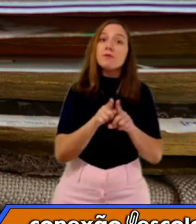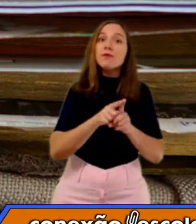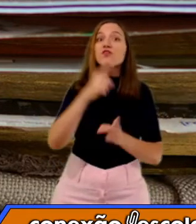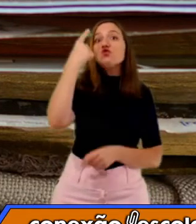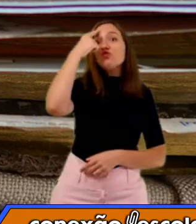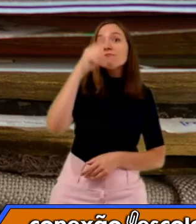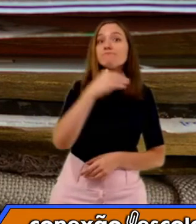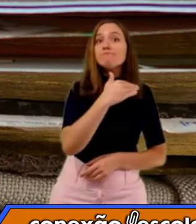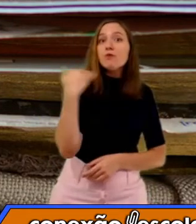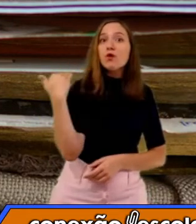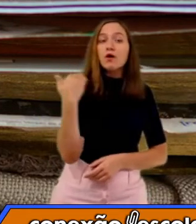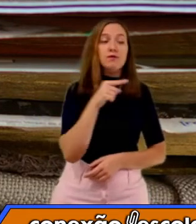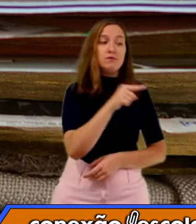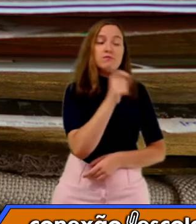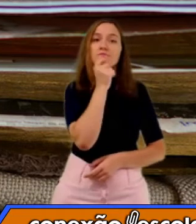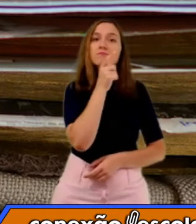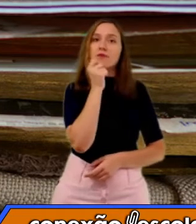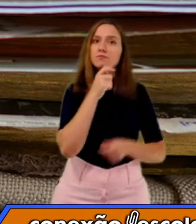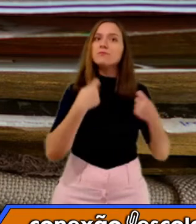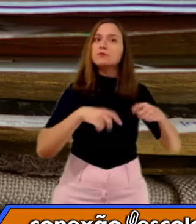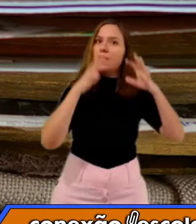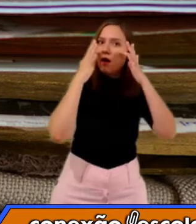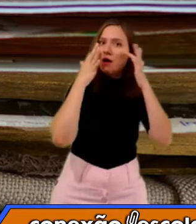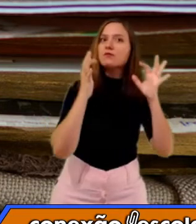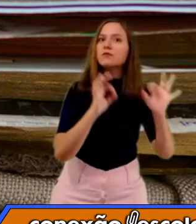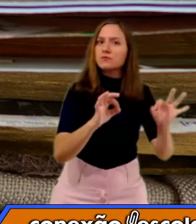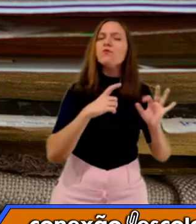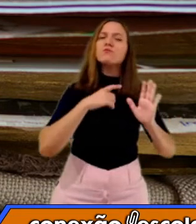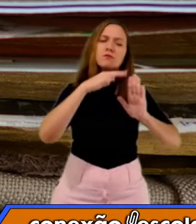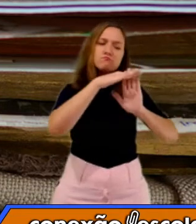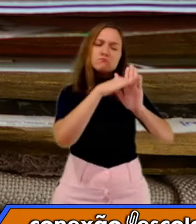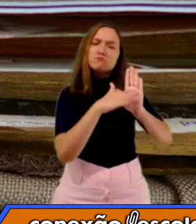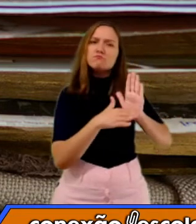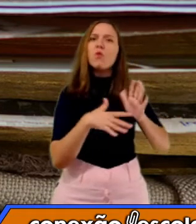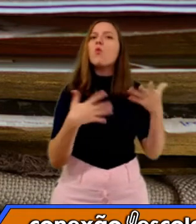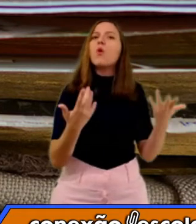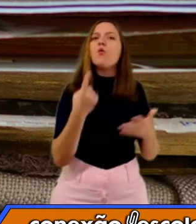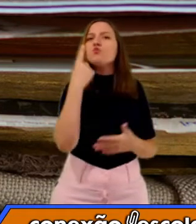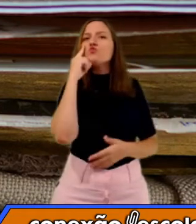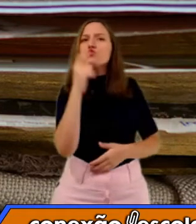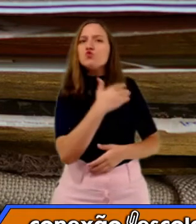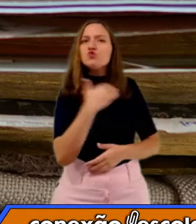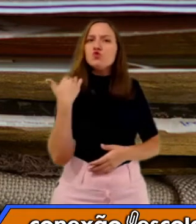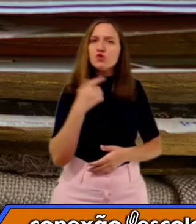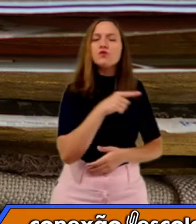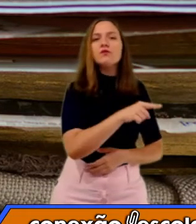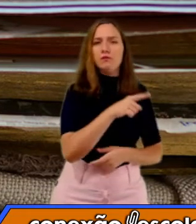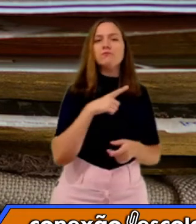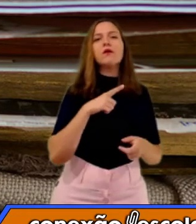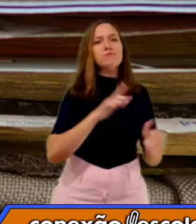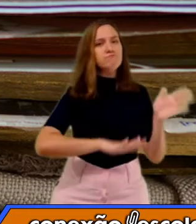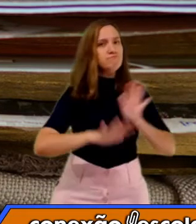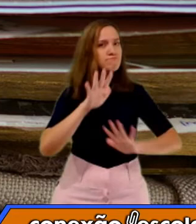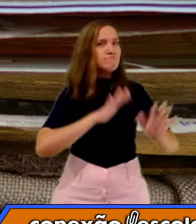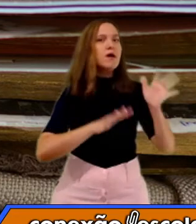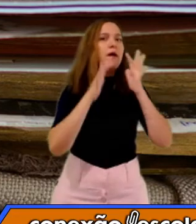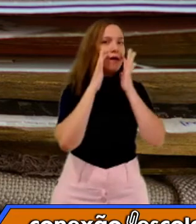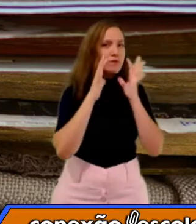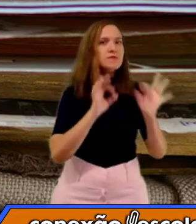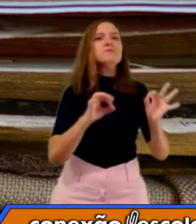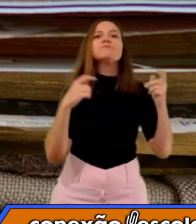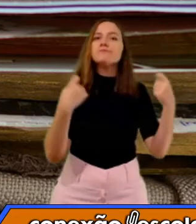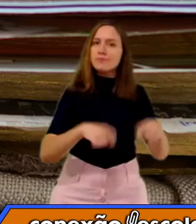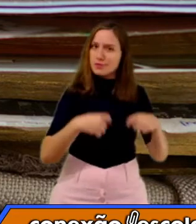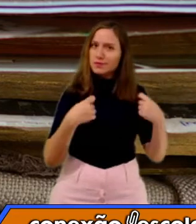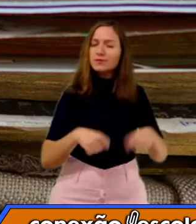Toda medicação, lá na caixa, ela vai te falar a validade daquela medicação. Então, eu tenho que tomar cuidado com esse uso, para